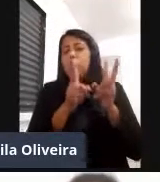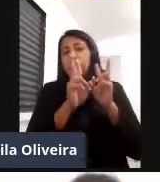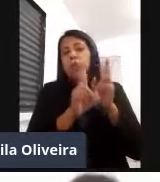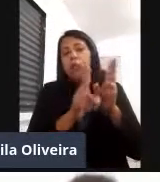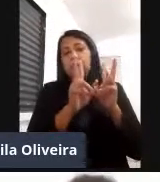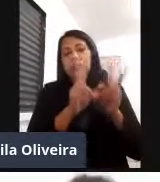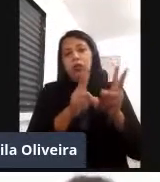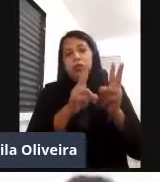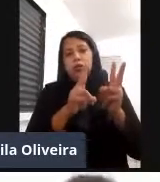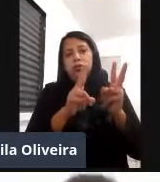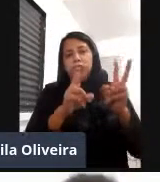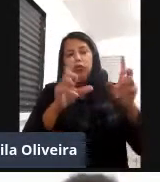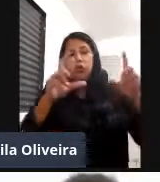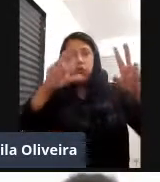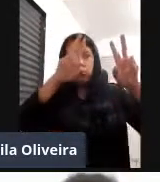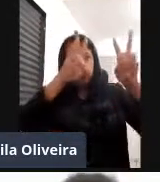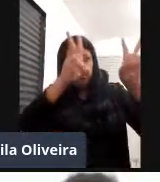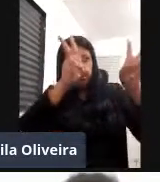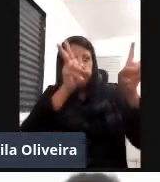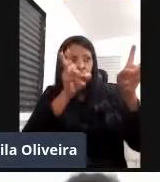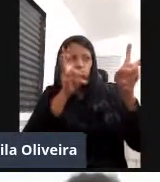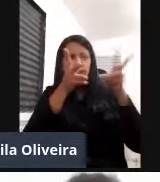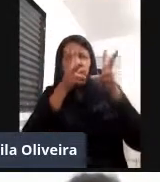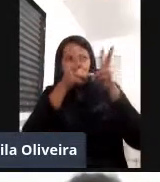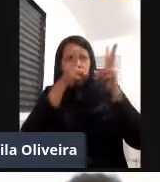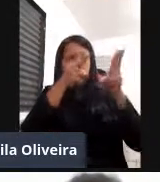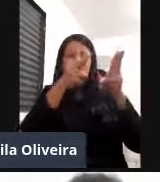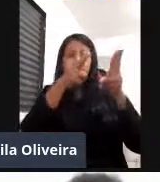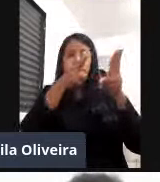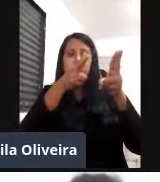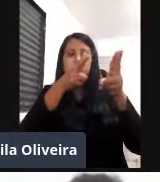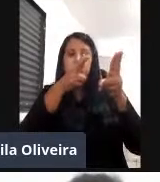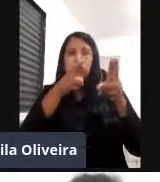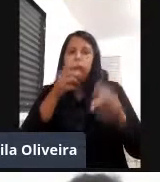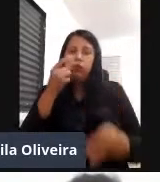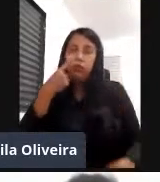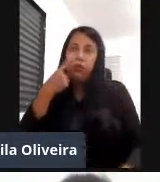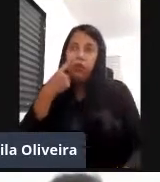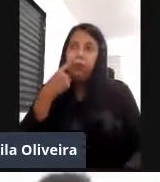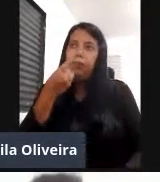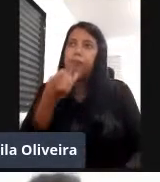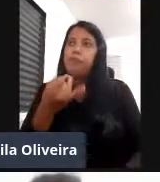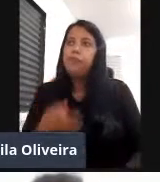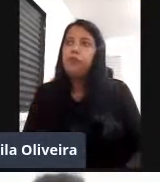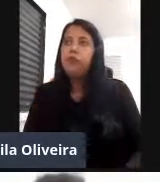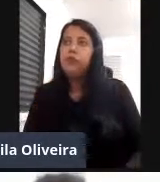fora, que é tecnologia. Então, olha só, 243 mil